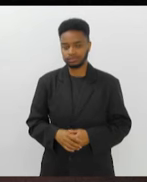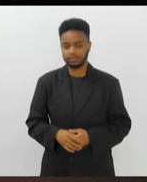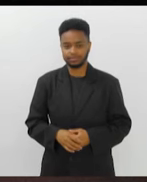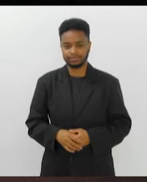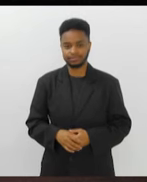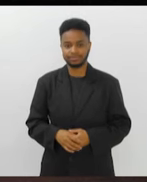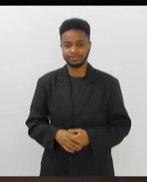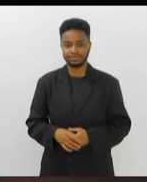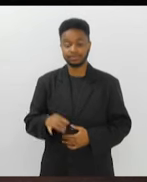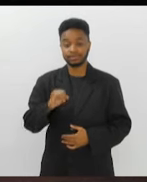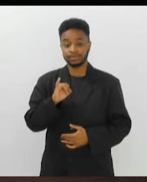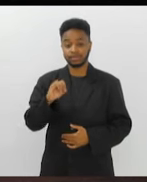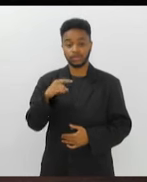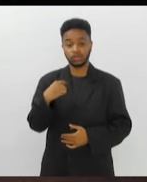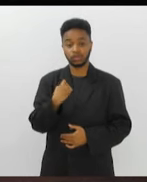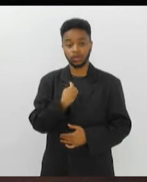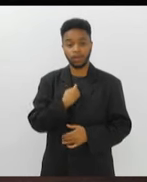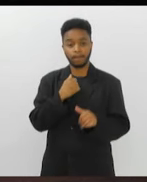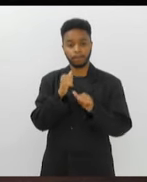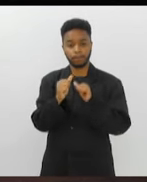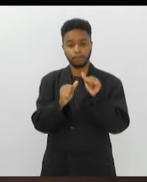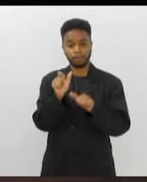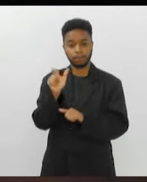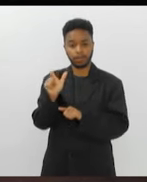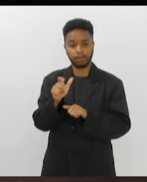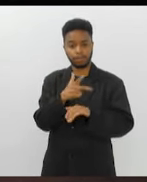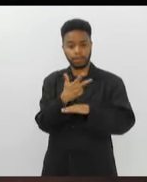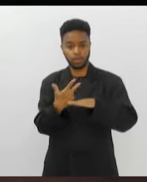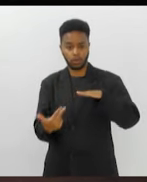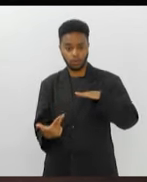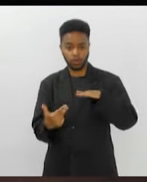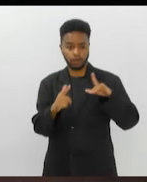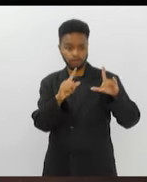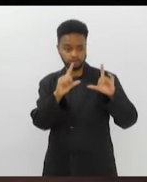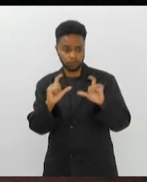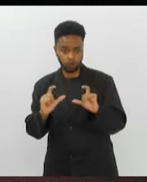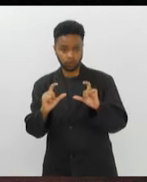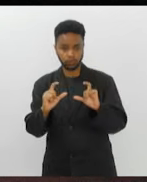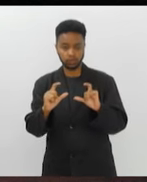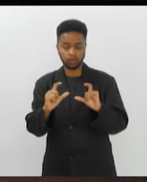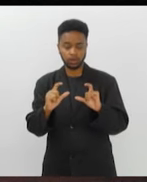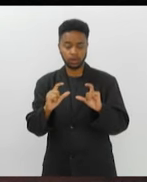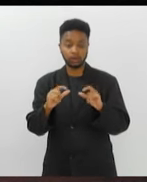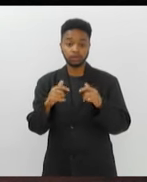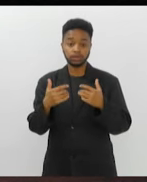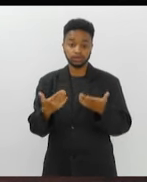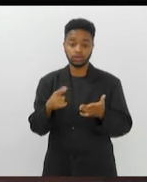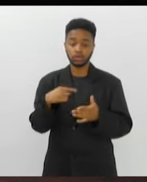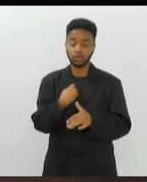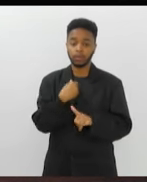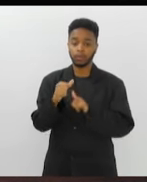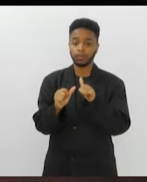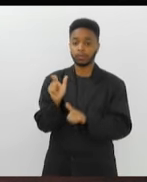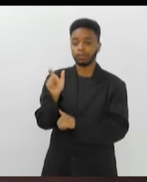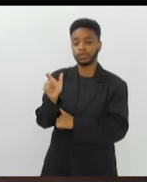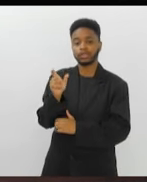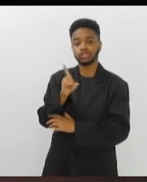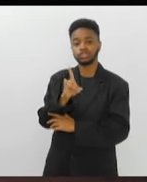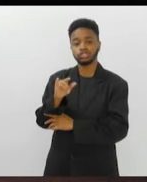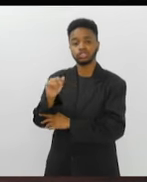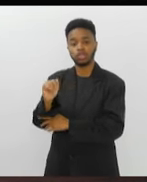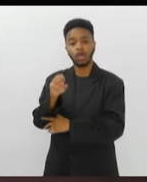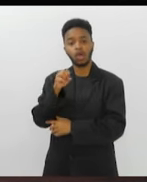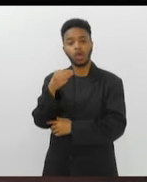porque se a gente for trocar o mergulho e o flash, a gente trocar o dia ou